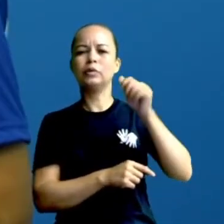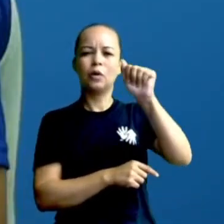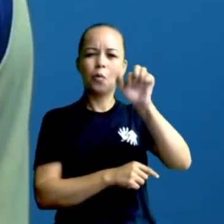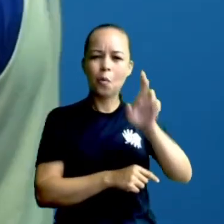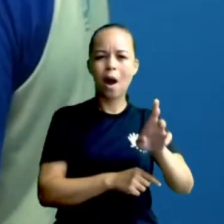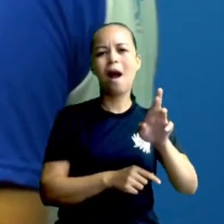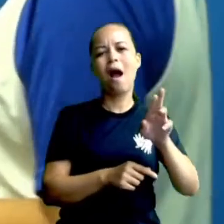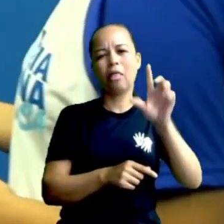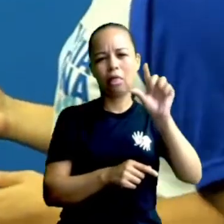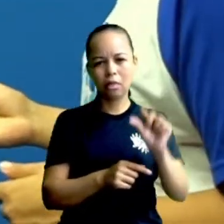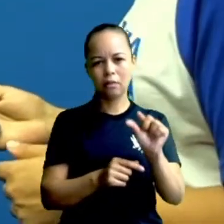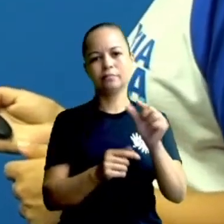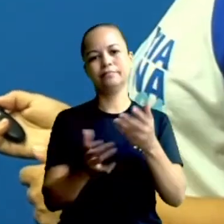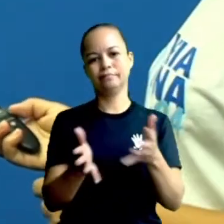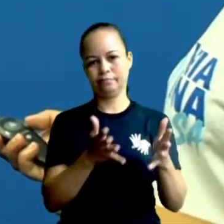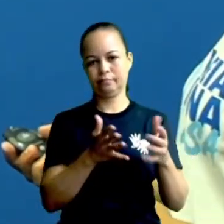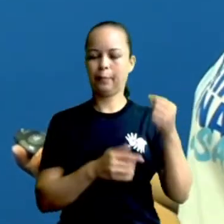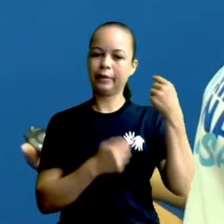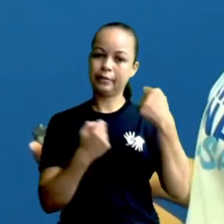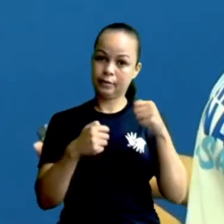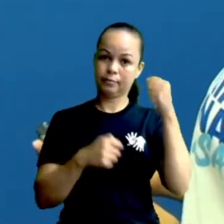coisas direitinho.